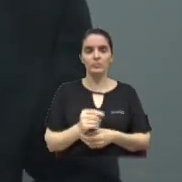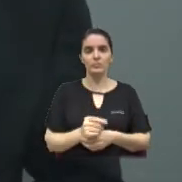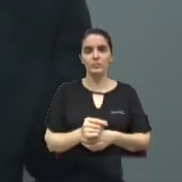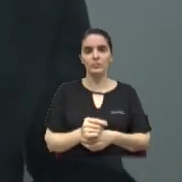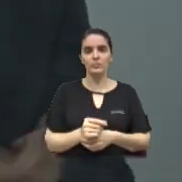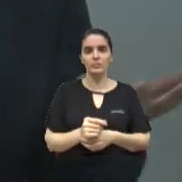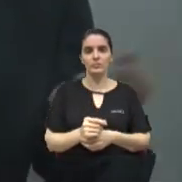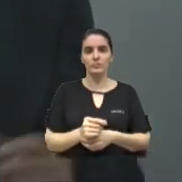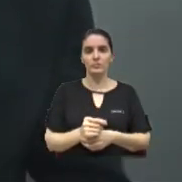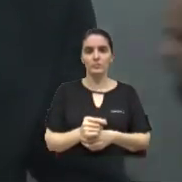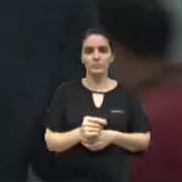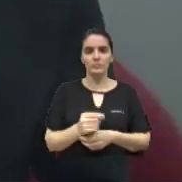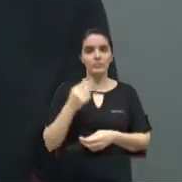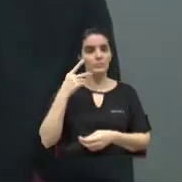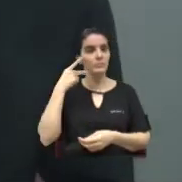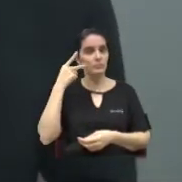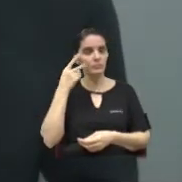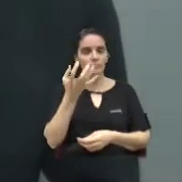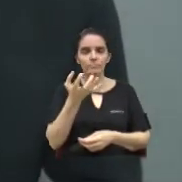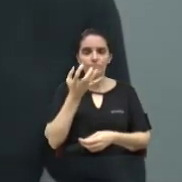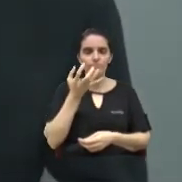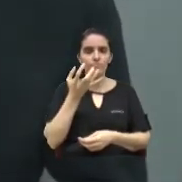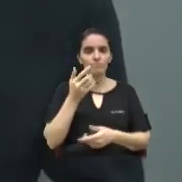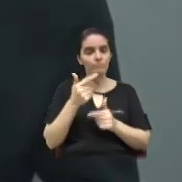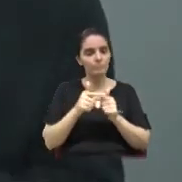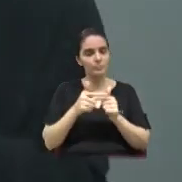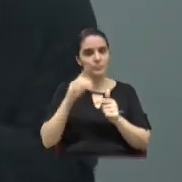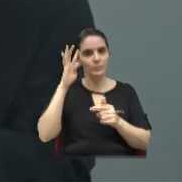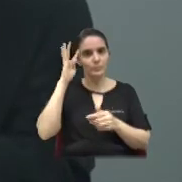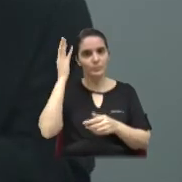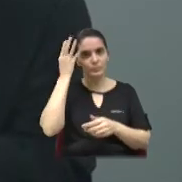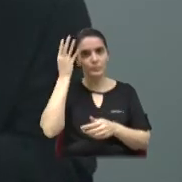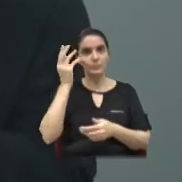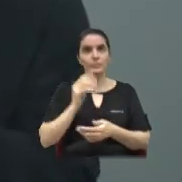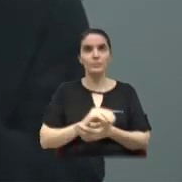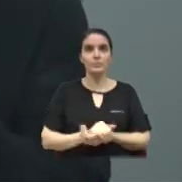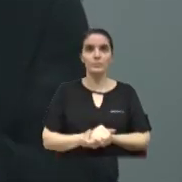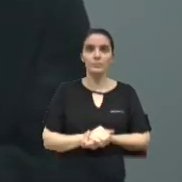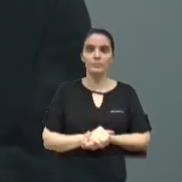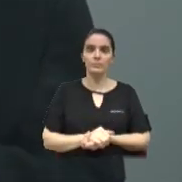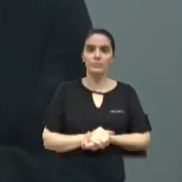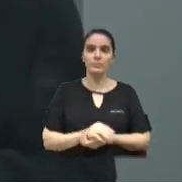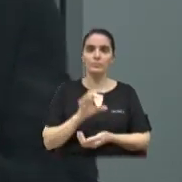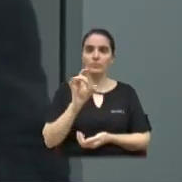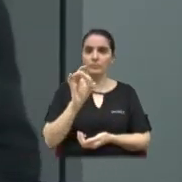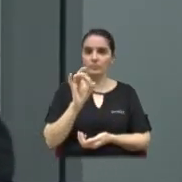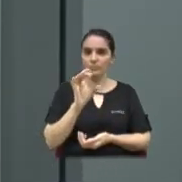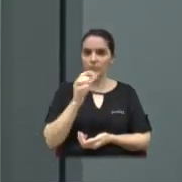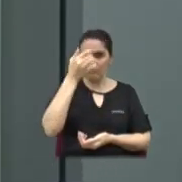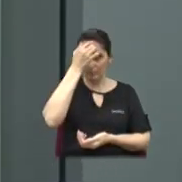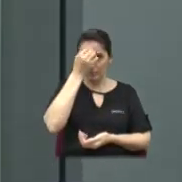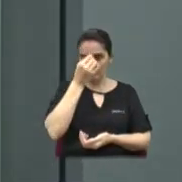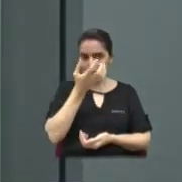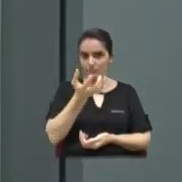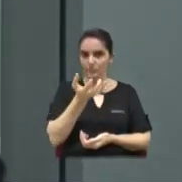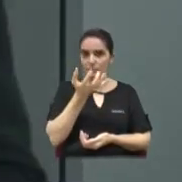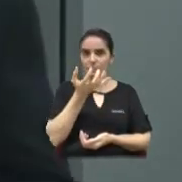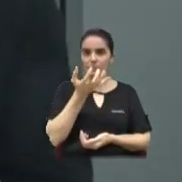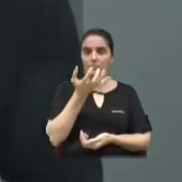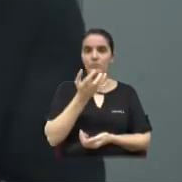reservadamente, nos compete resolver o problema. O senhor quer uma parte? Não, só queria...